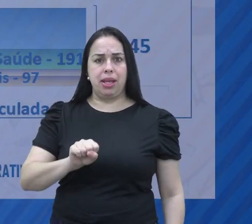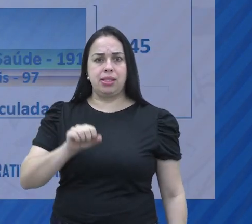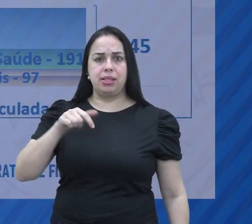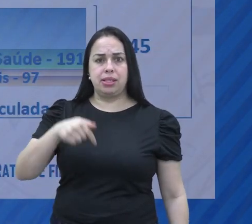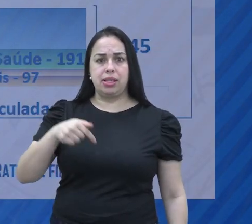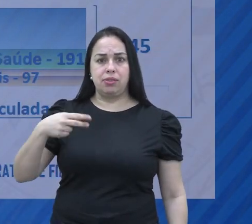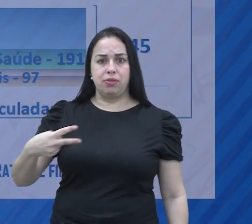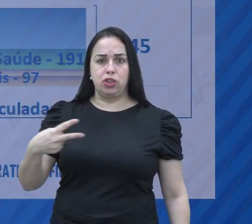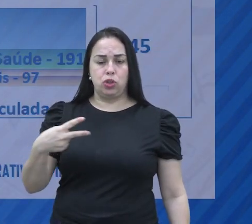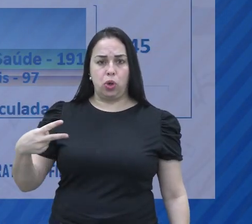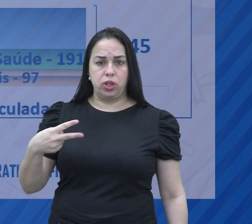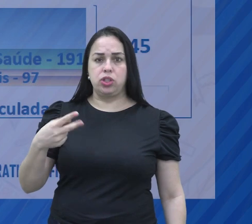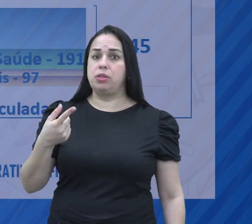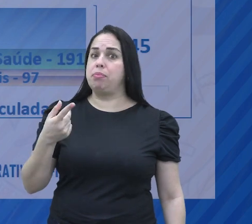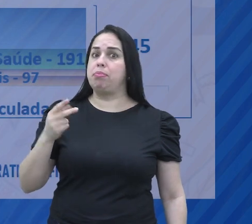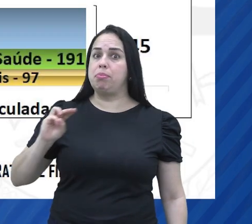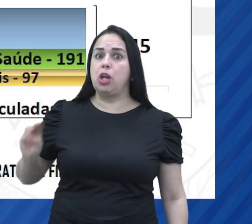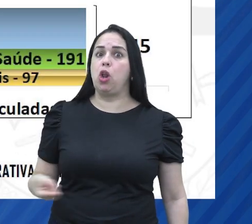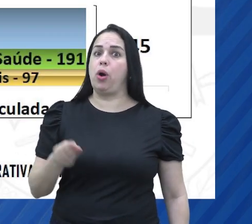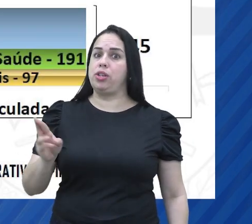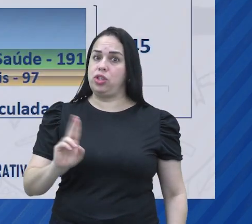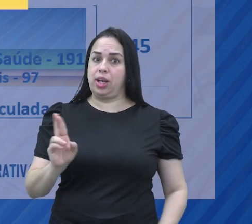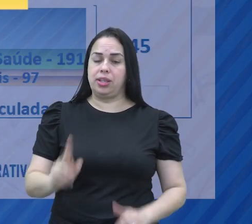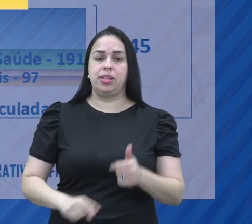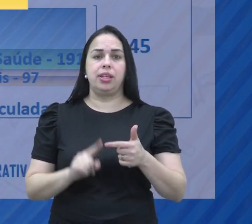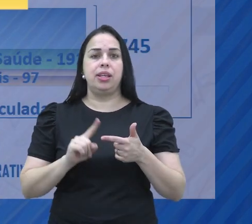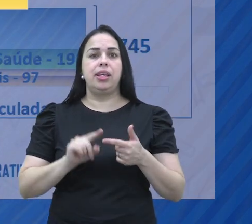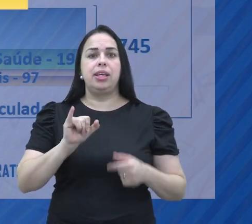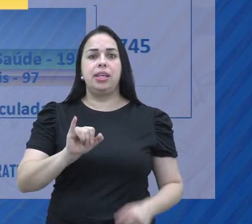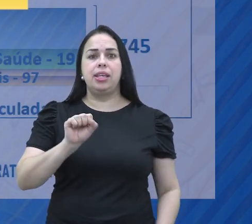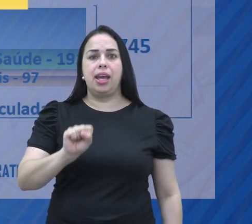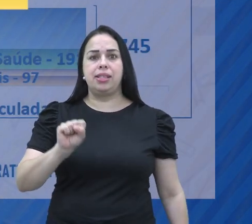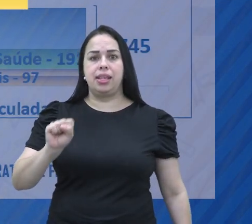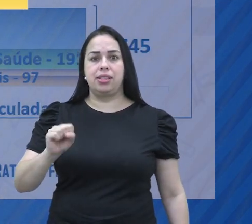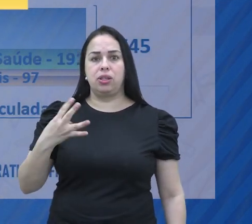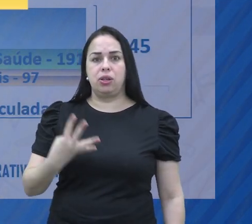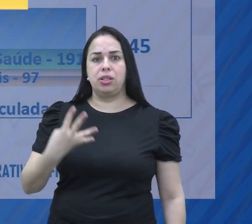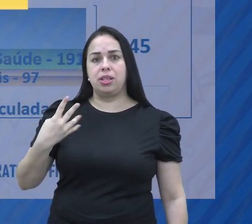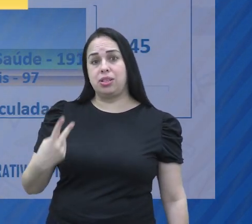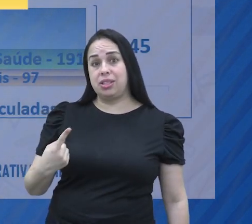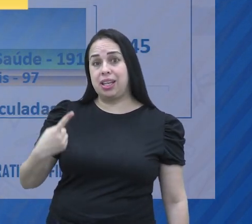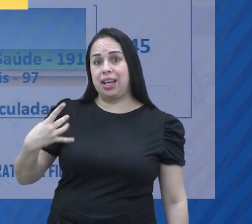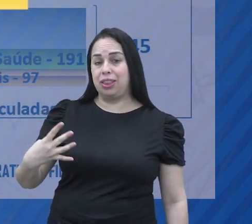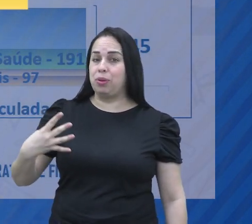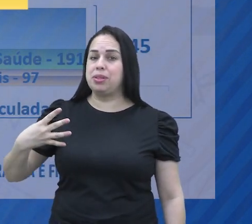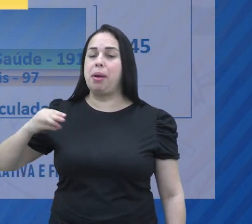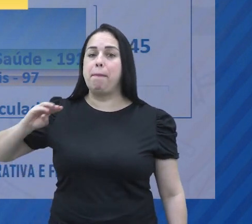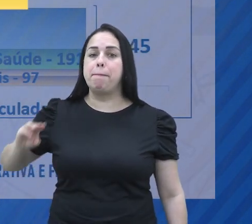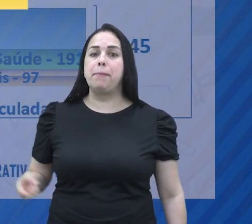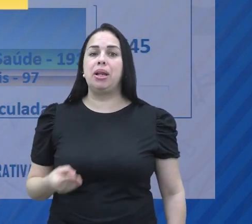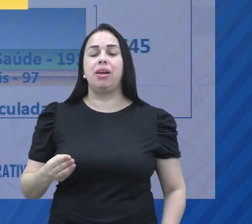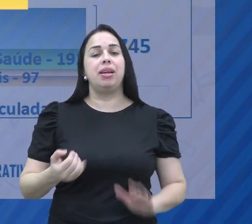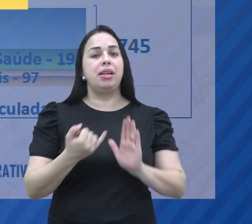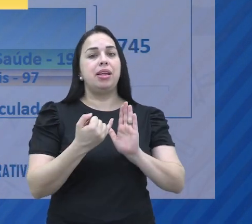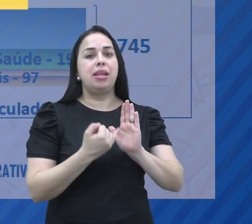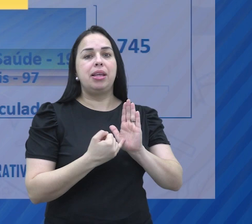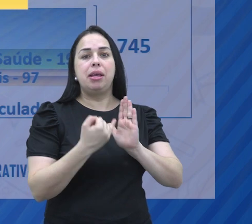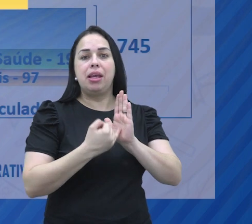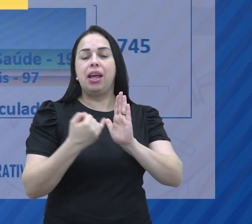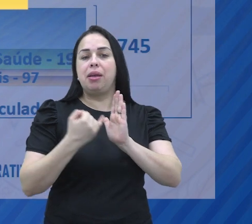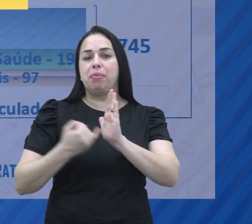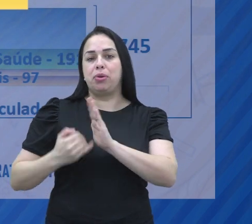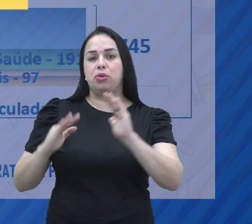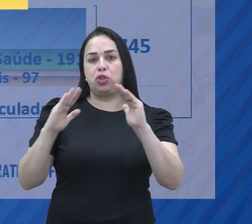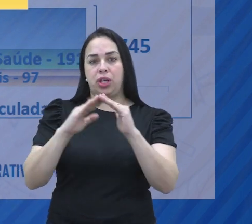com 722 milhões de reais, ISS, com 414 milhões e IPTU,